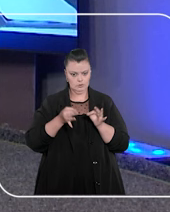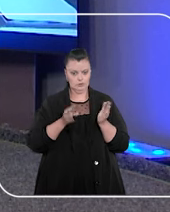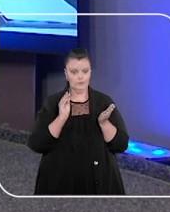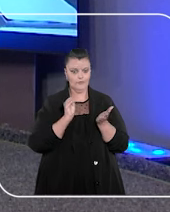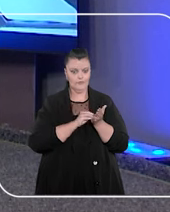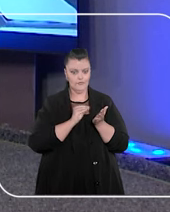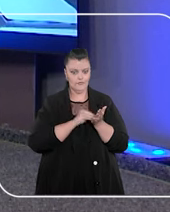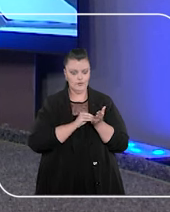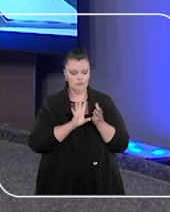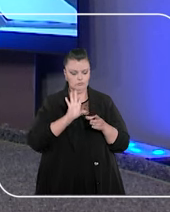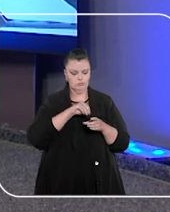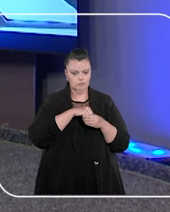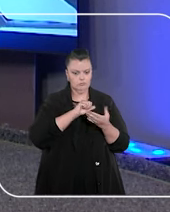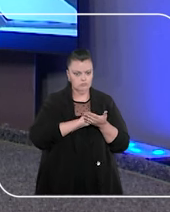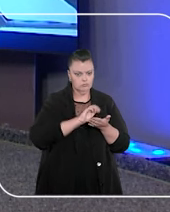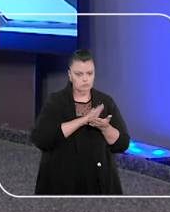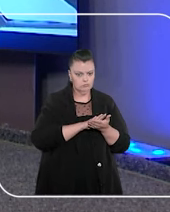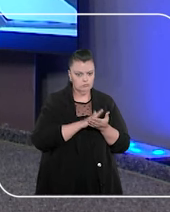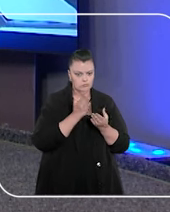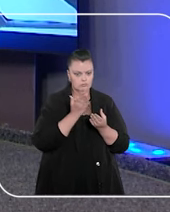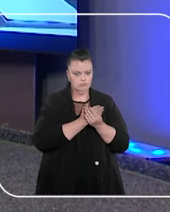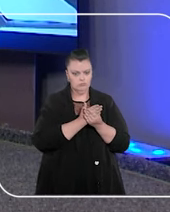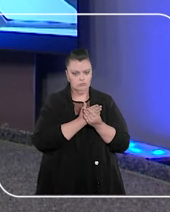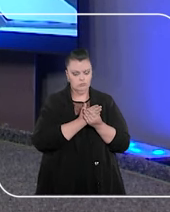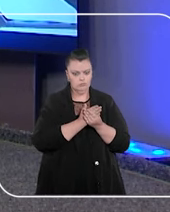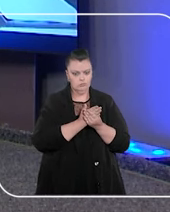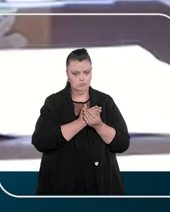dos precedentes qualificados, ministro.